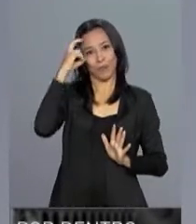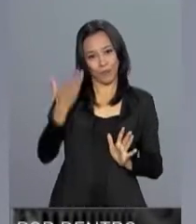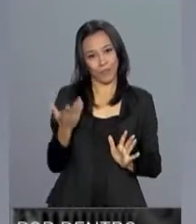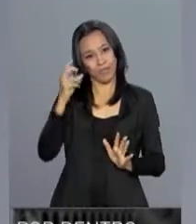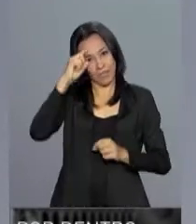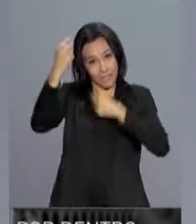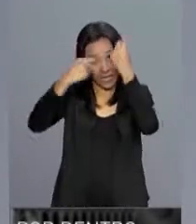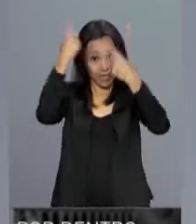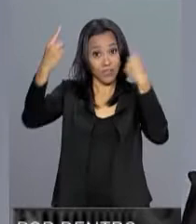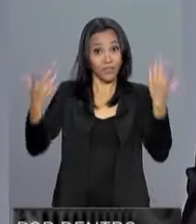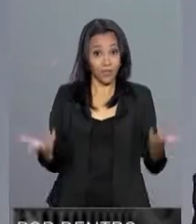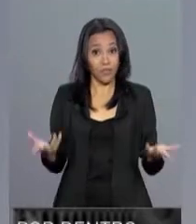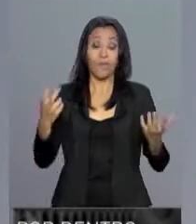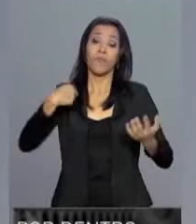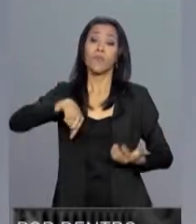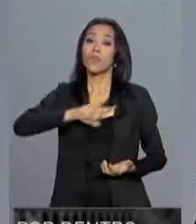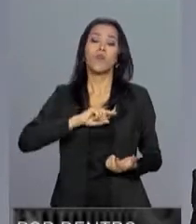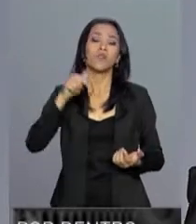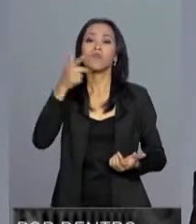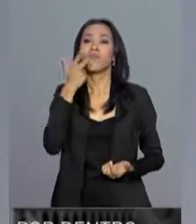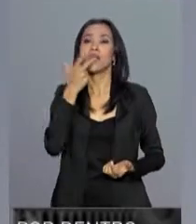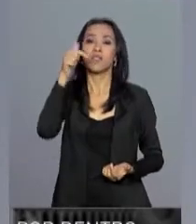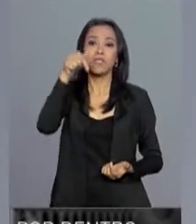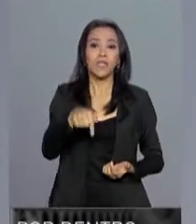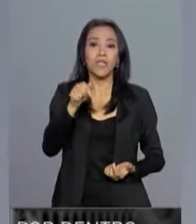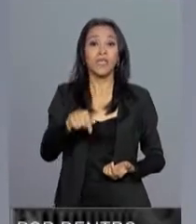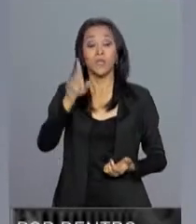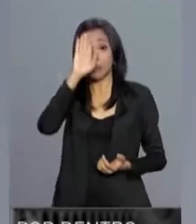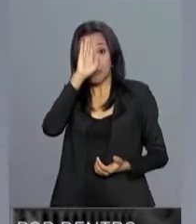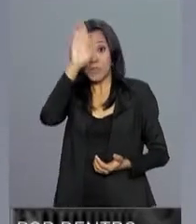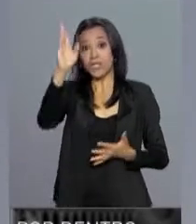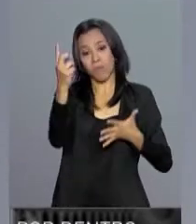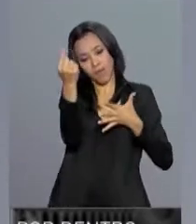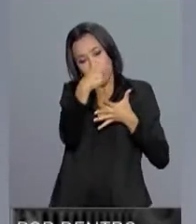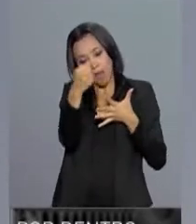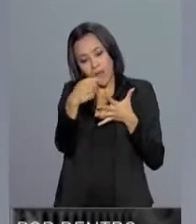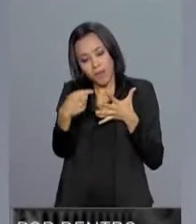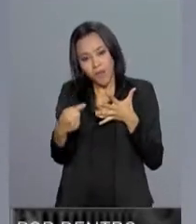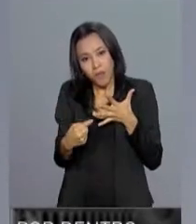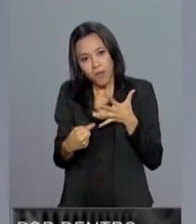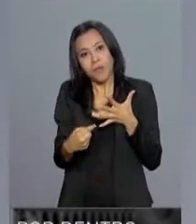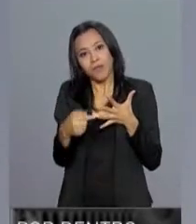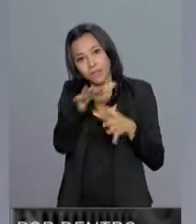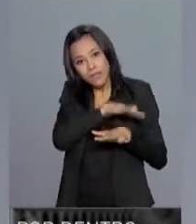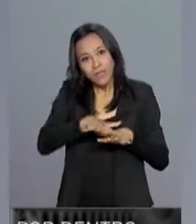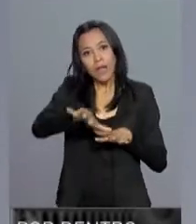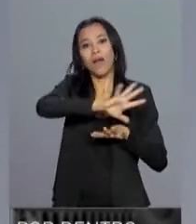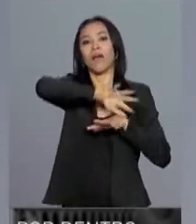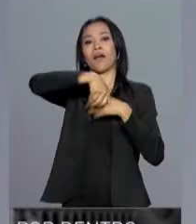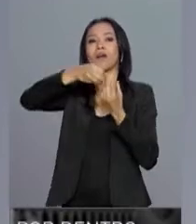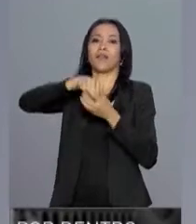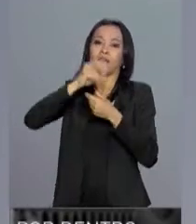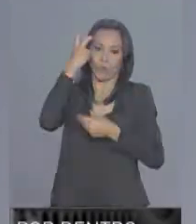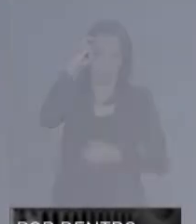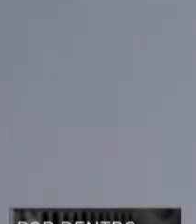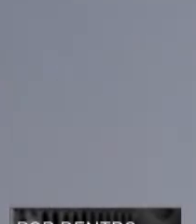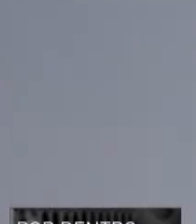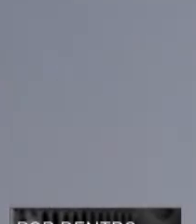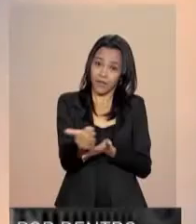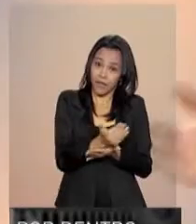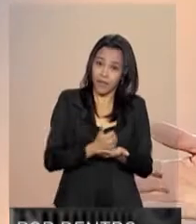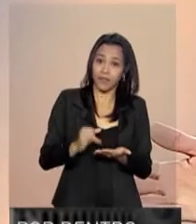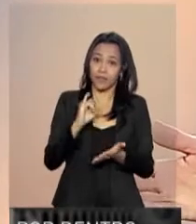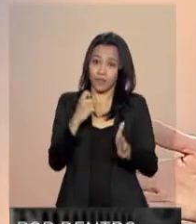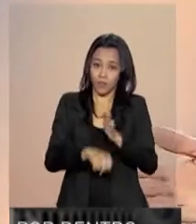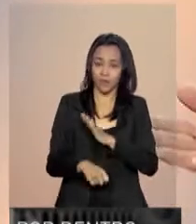criativas nós estamos falando aqui de um dos vetores mais importantes do desenvolvimento do nosso país e